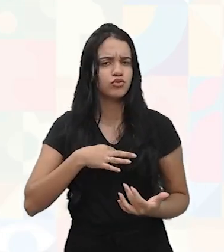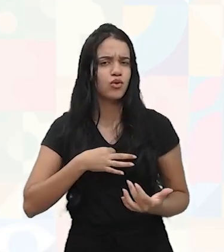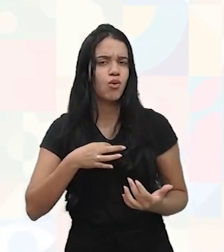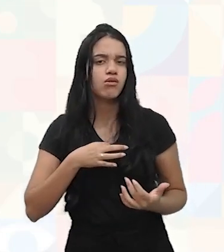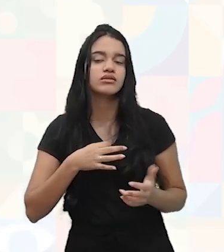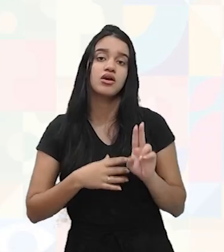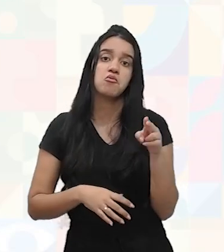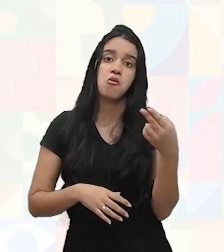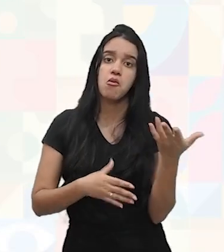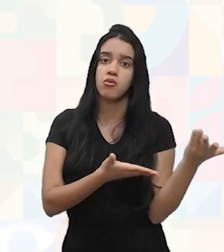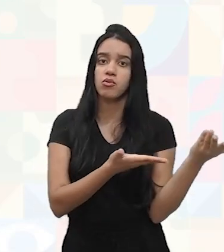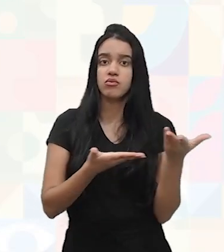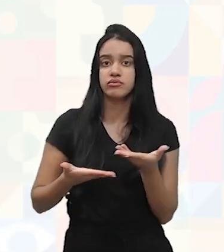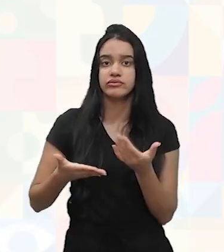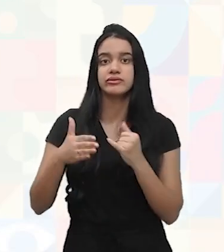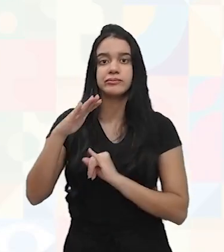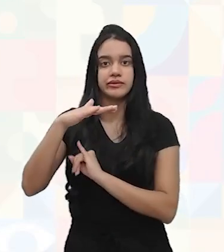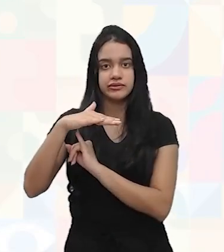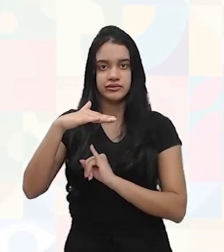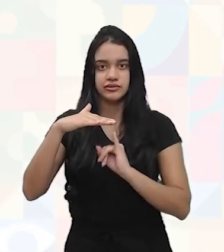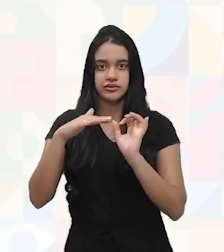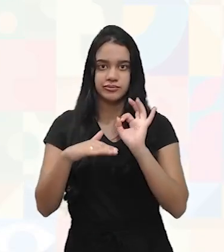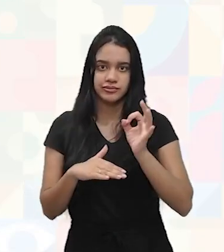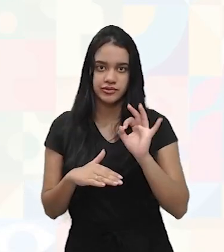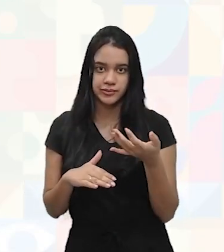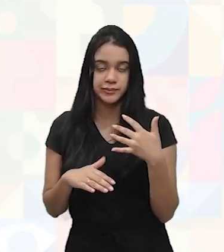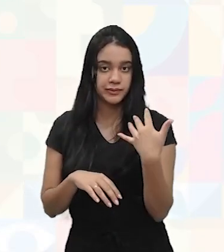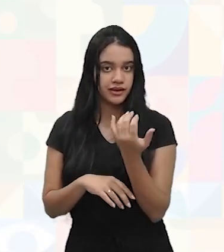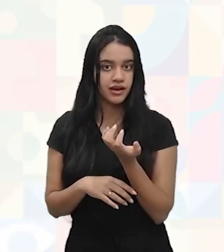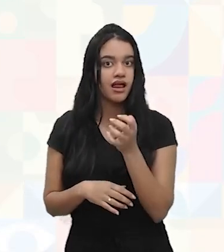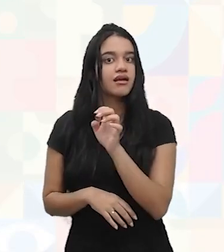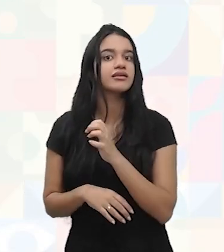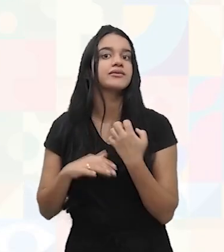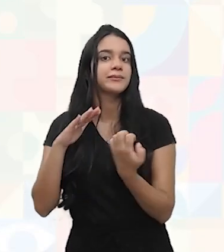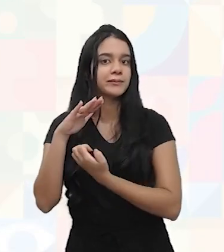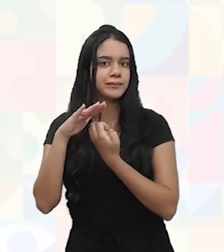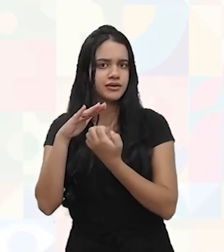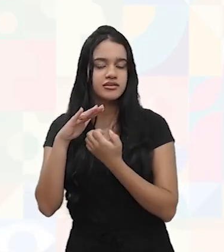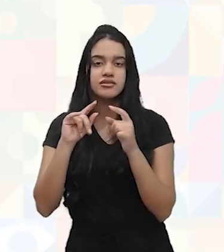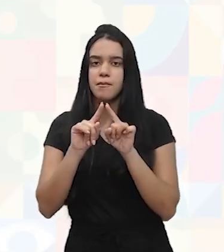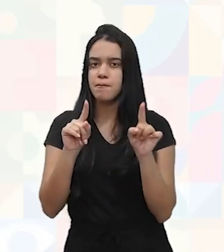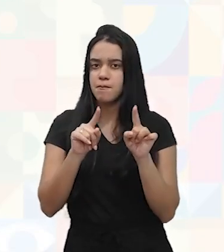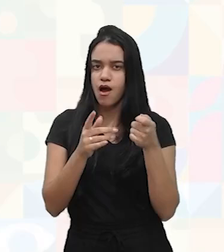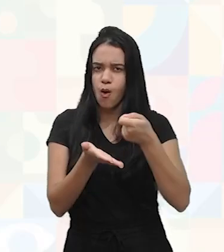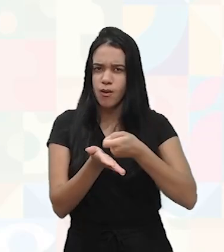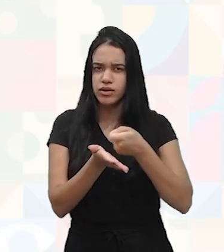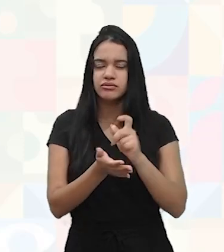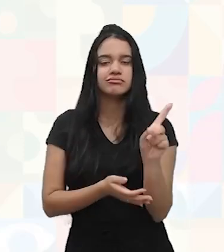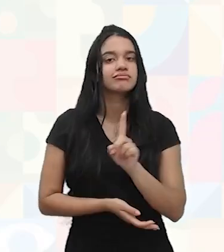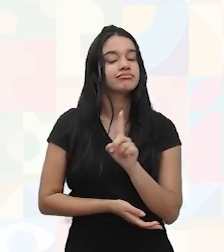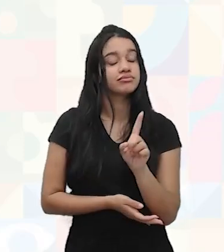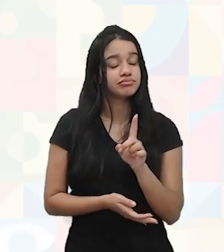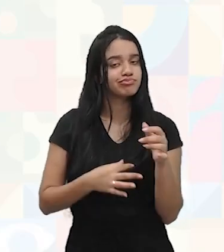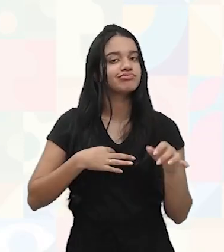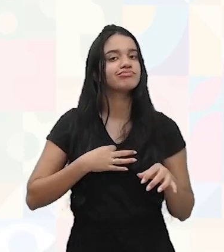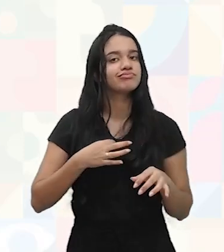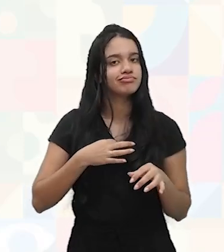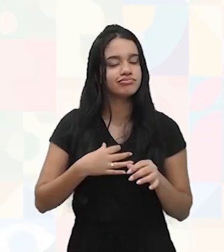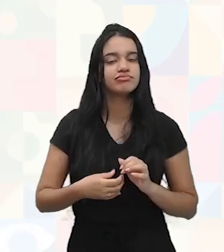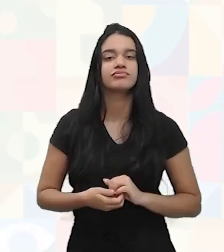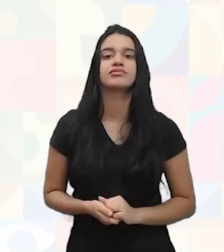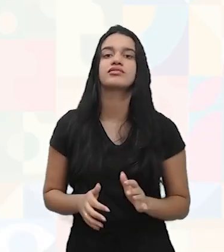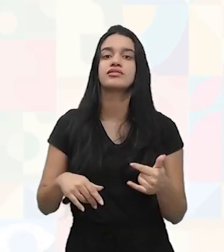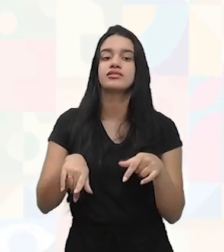ou convidado pela instituição, pela empresa, jamais de forma obrigatória. Vale ressaltar também